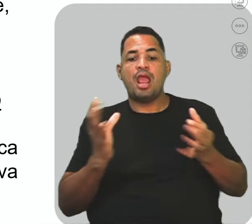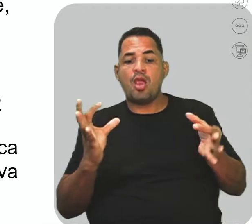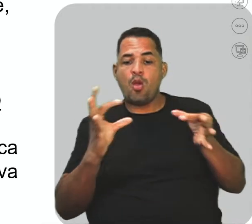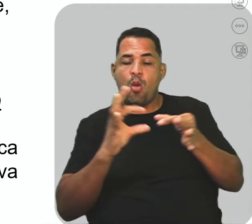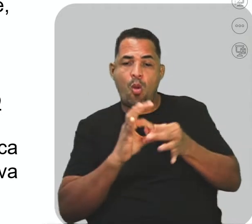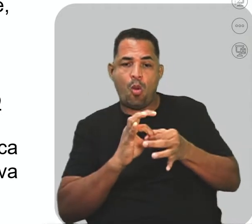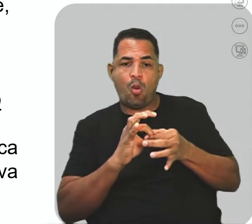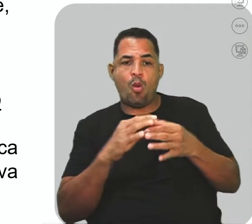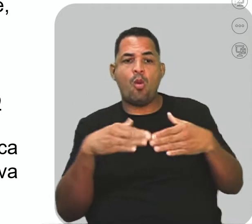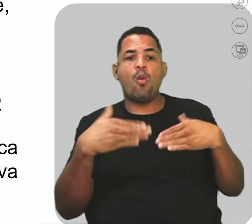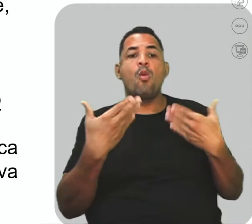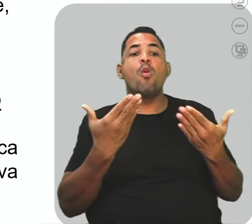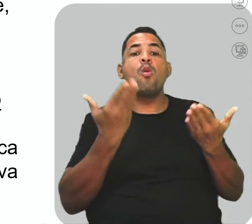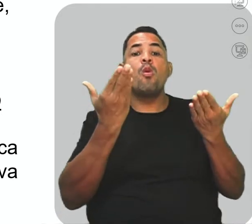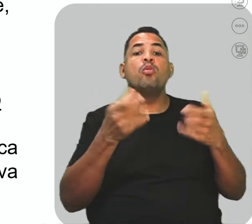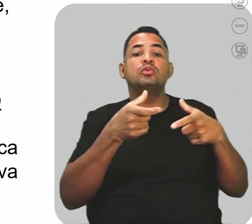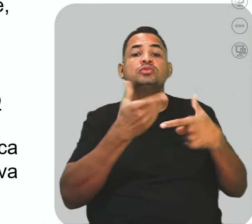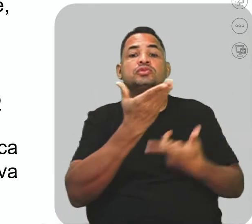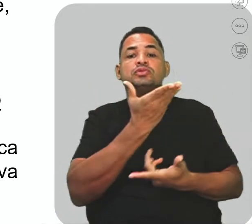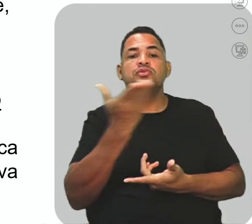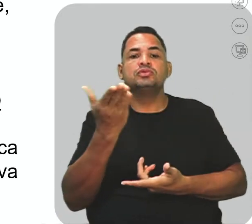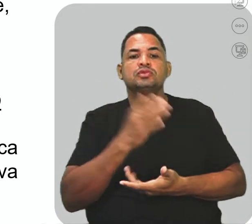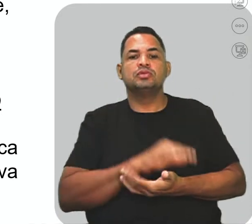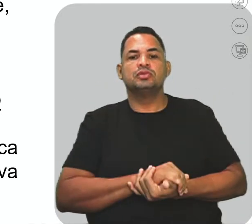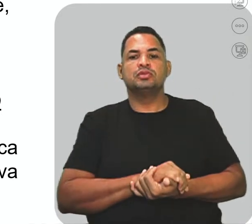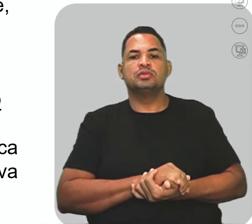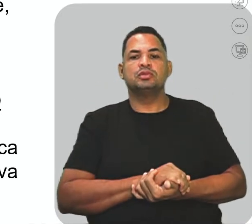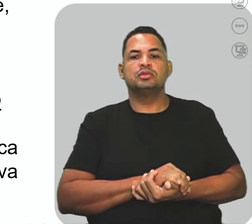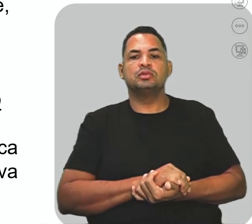conjunção. E cadê a conjunção dessa oração?